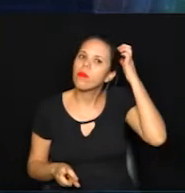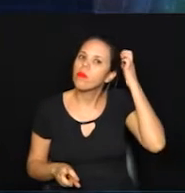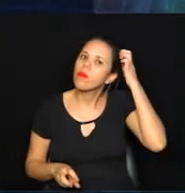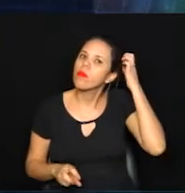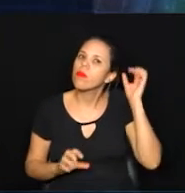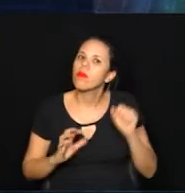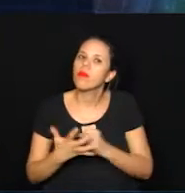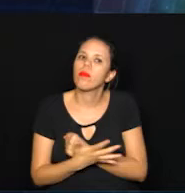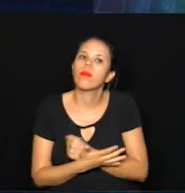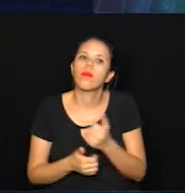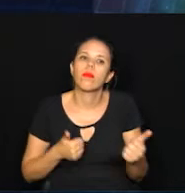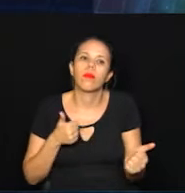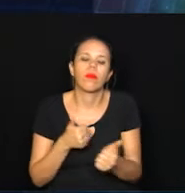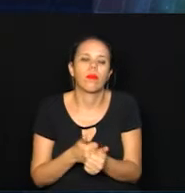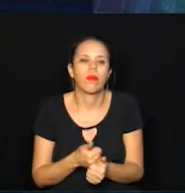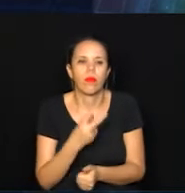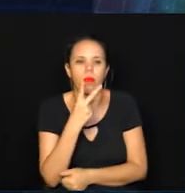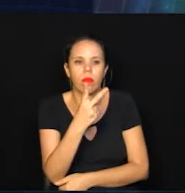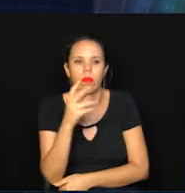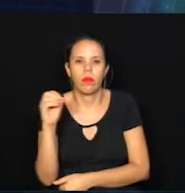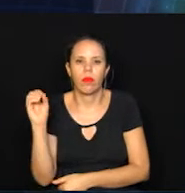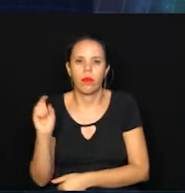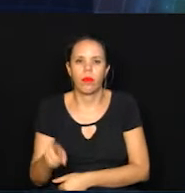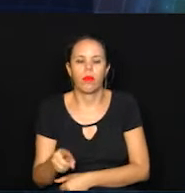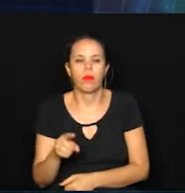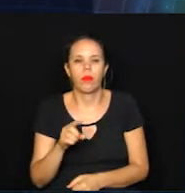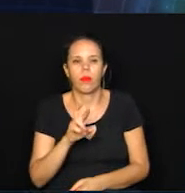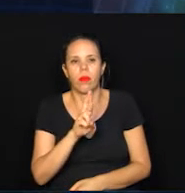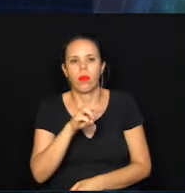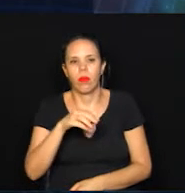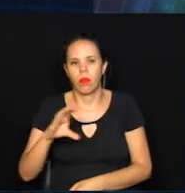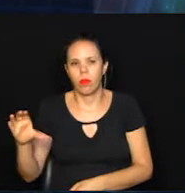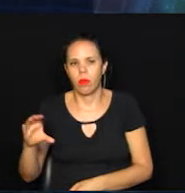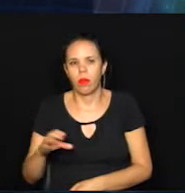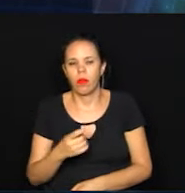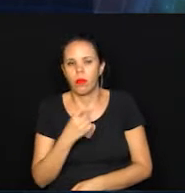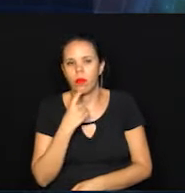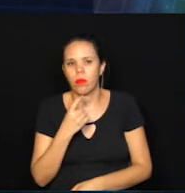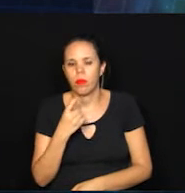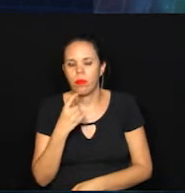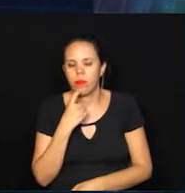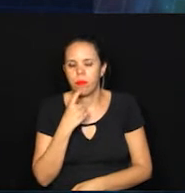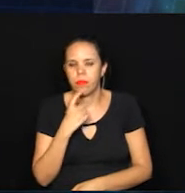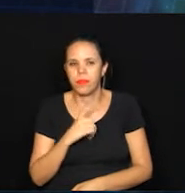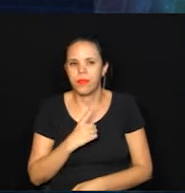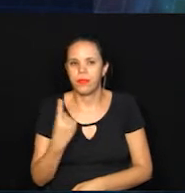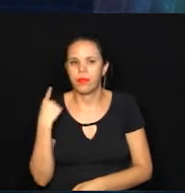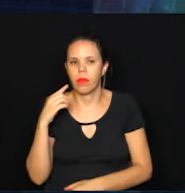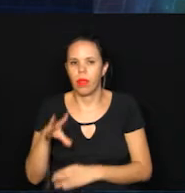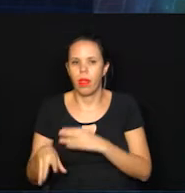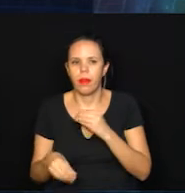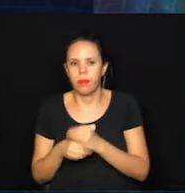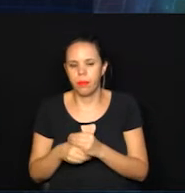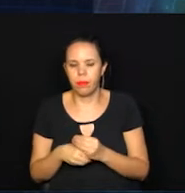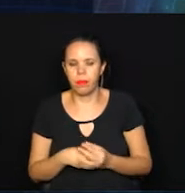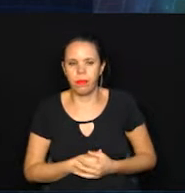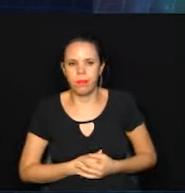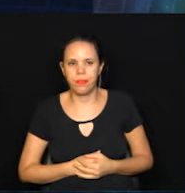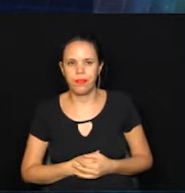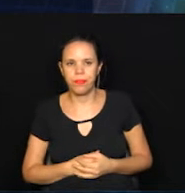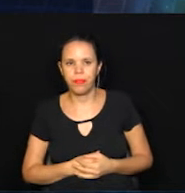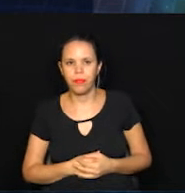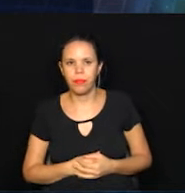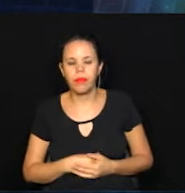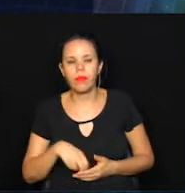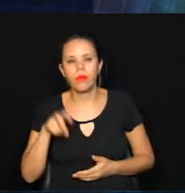194.995, nós estamos perto dos 200 mil casos na RMC. E Campinas, a gente tinha a atualização da